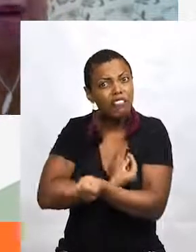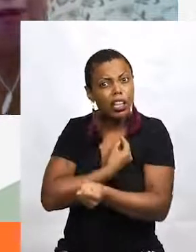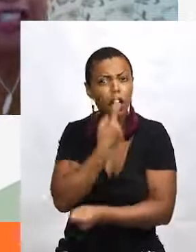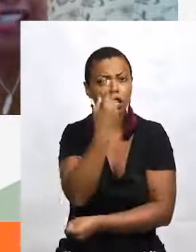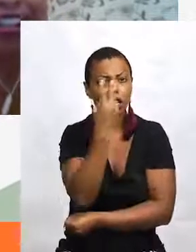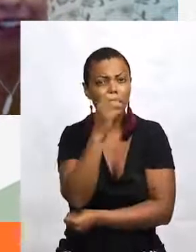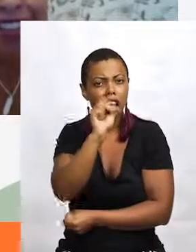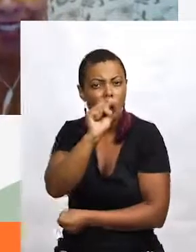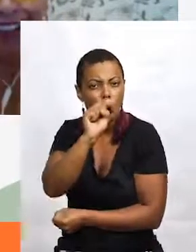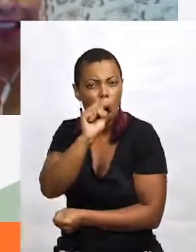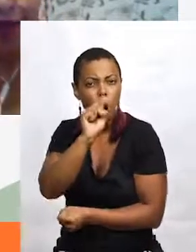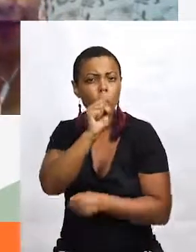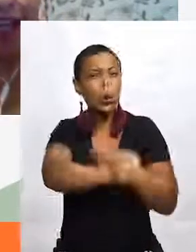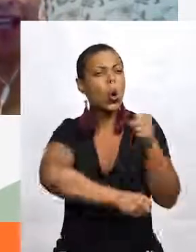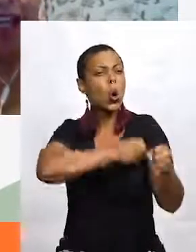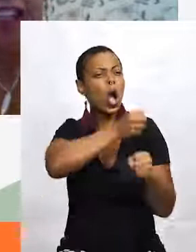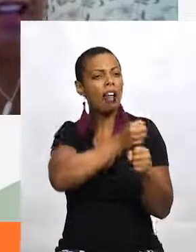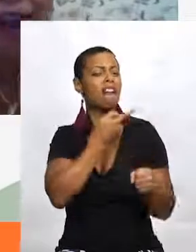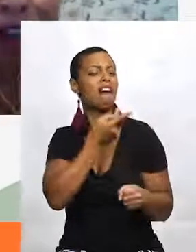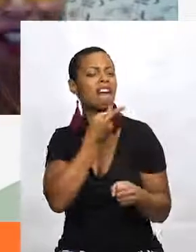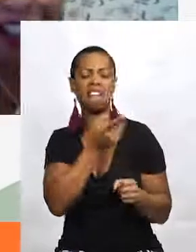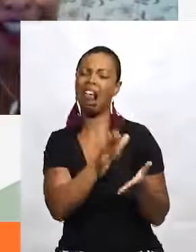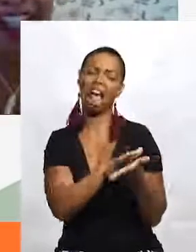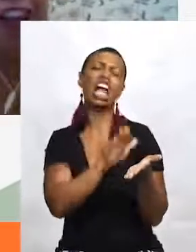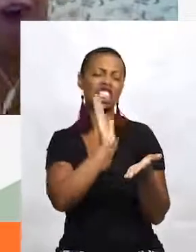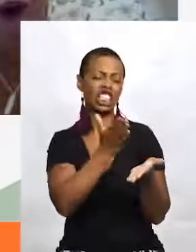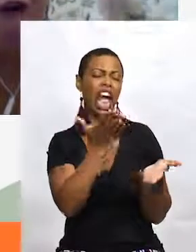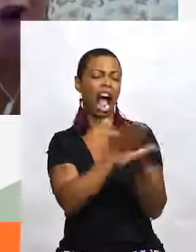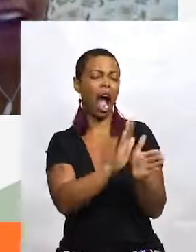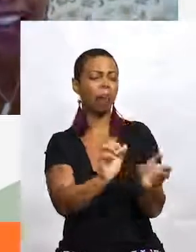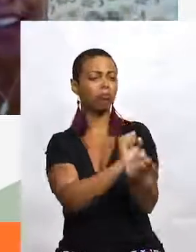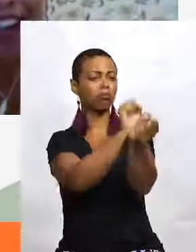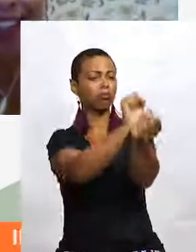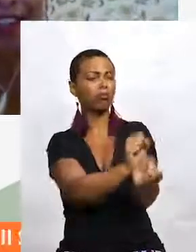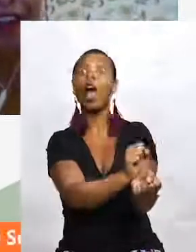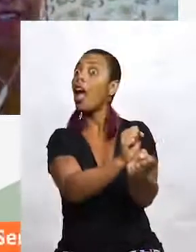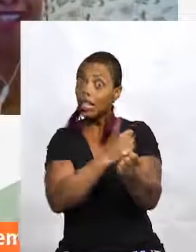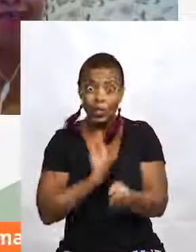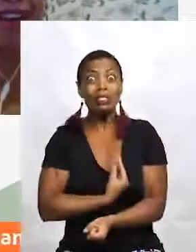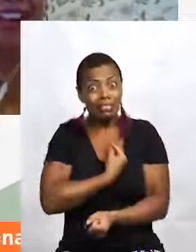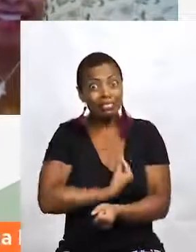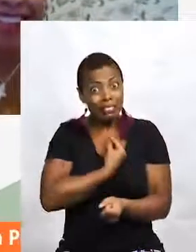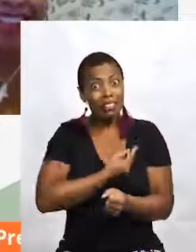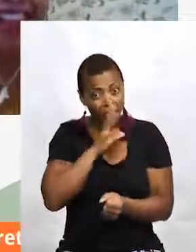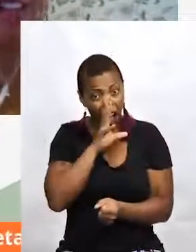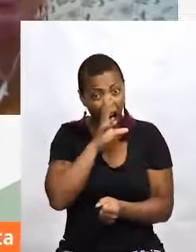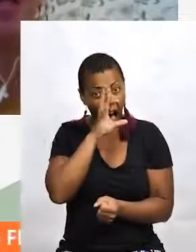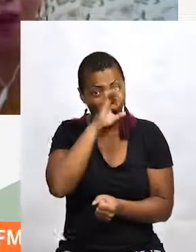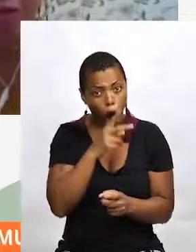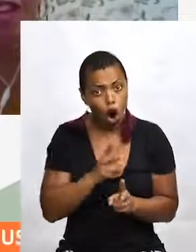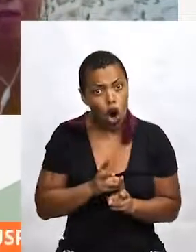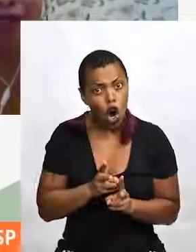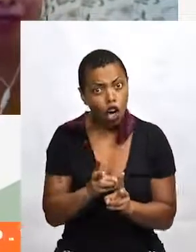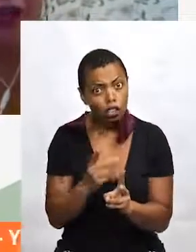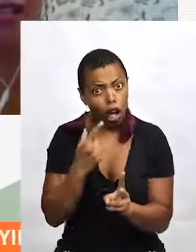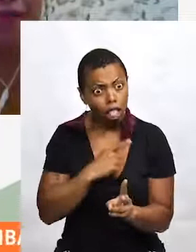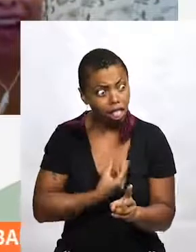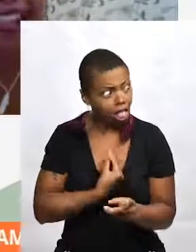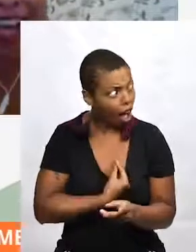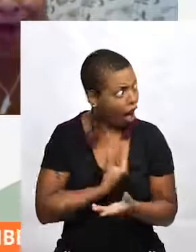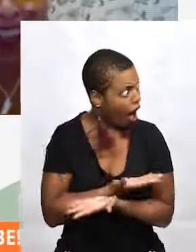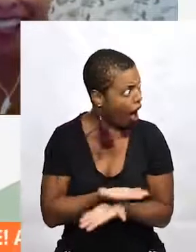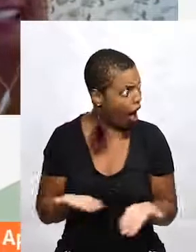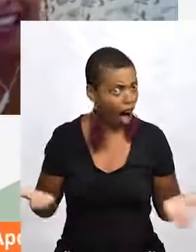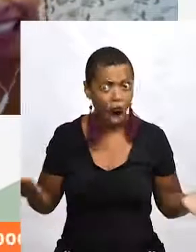de abolição da escravatura. E estamos aqui! Como é que nós não somos capazes? Nós somos as